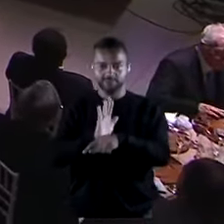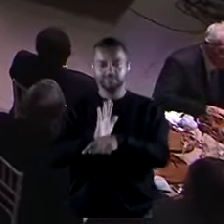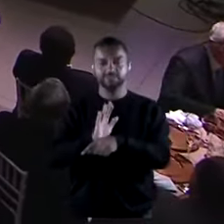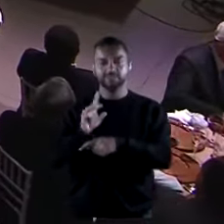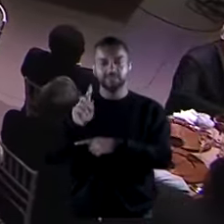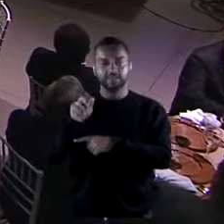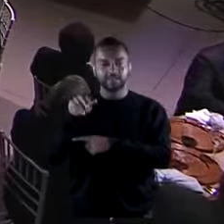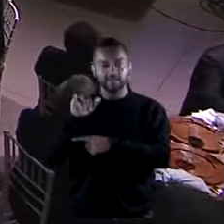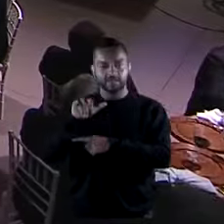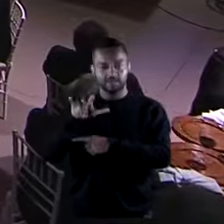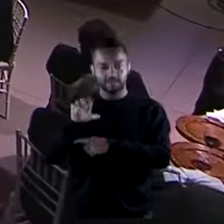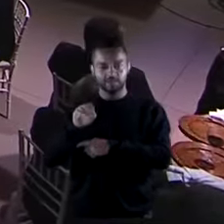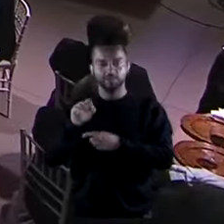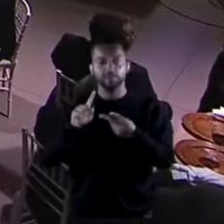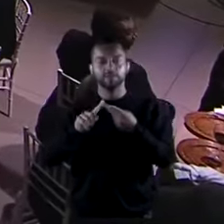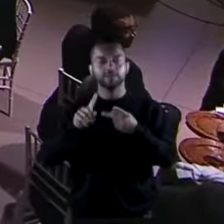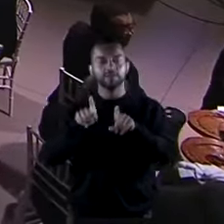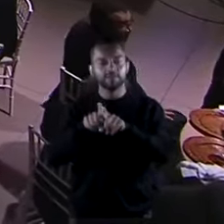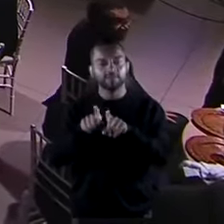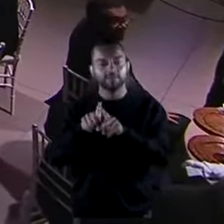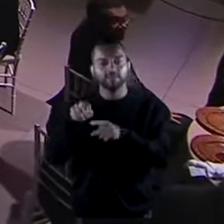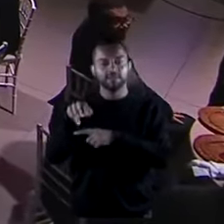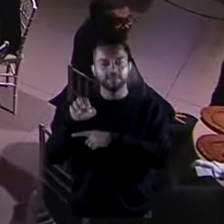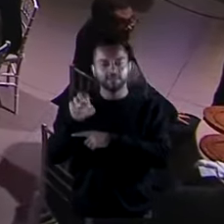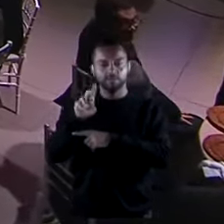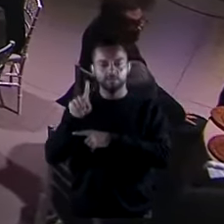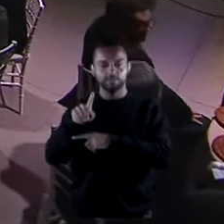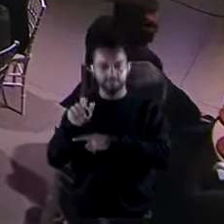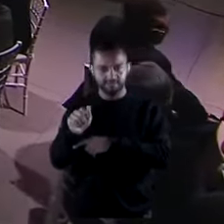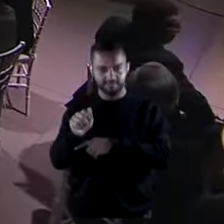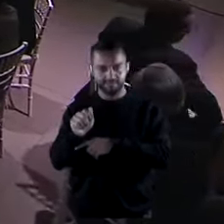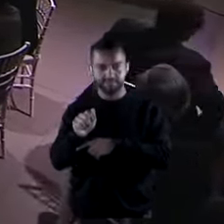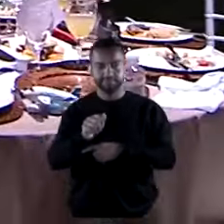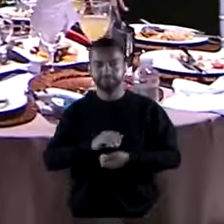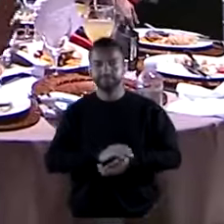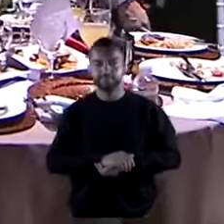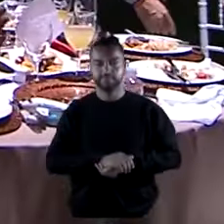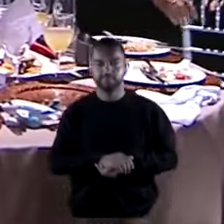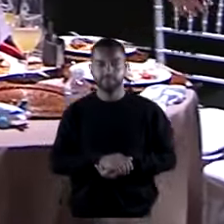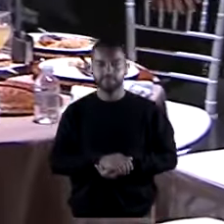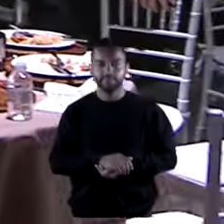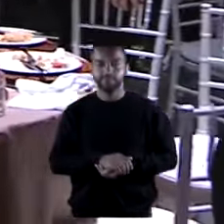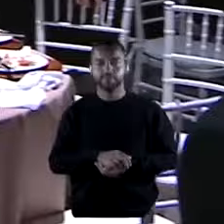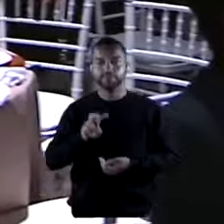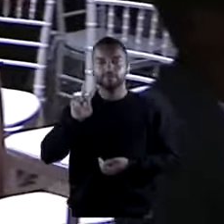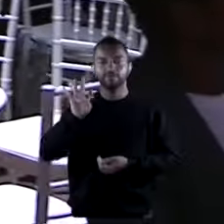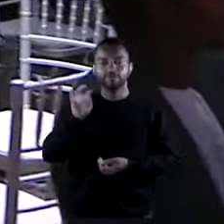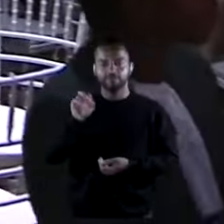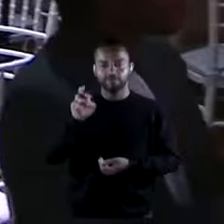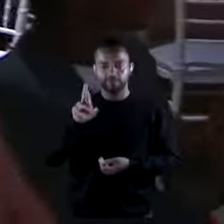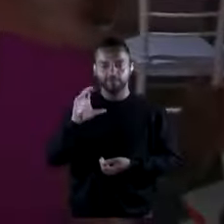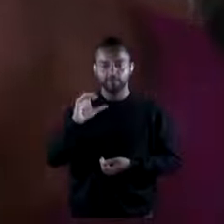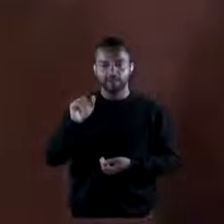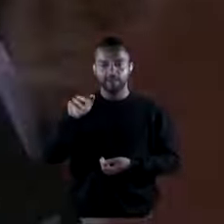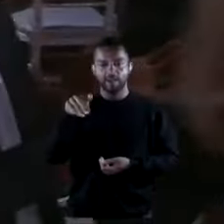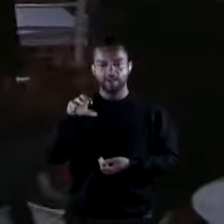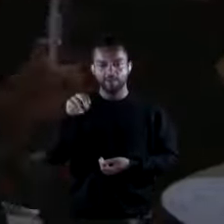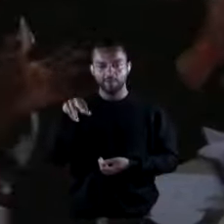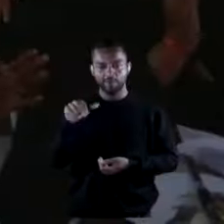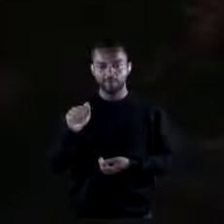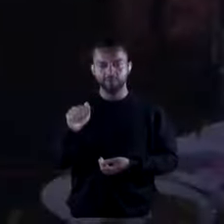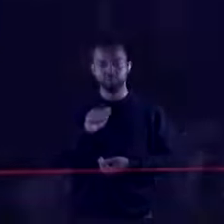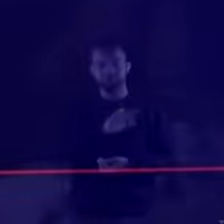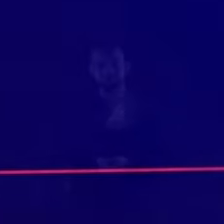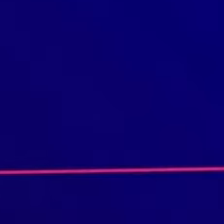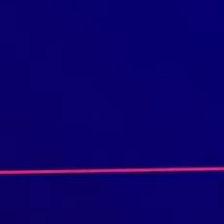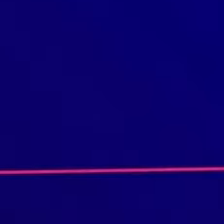e Neuza Bach, o avar Rodrigo Guarizo e o avar Vitor Carmona. Por favor, todos ao